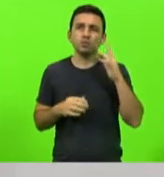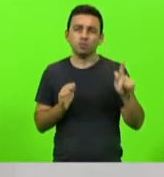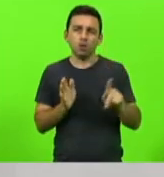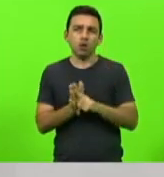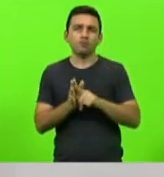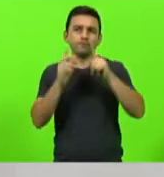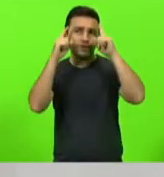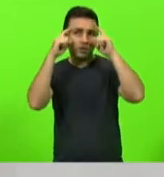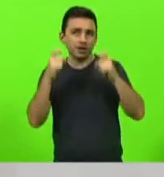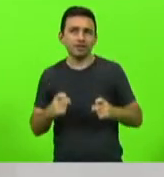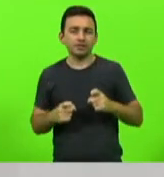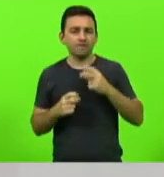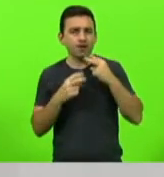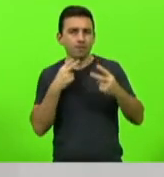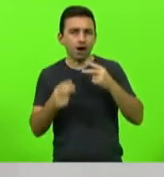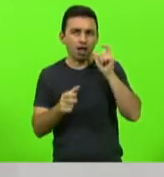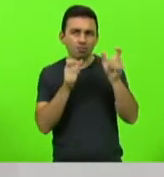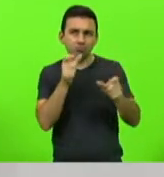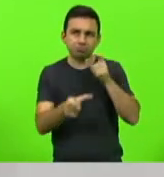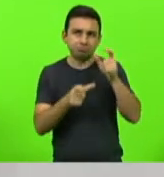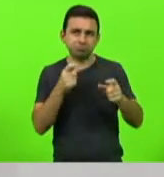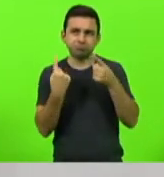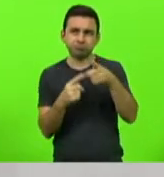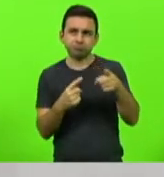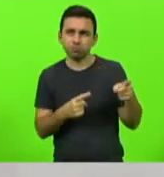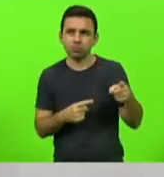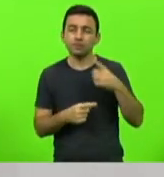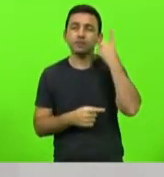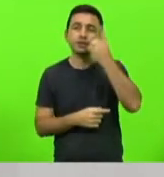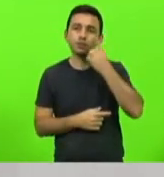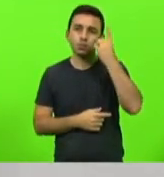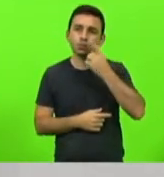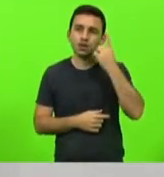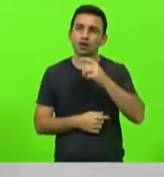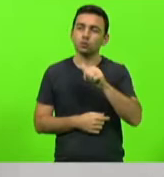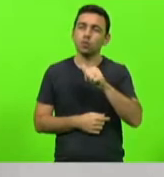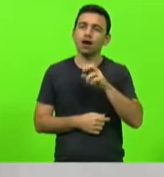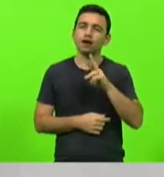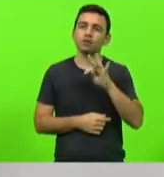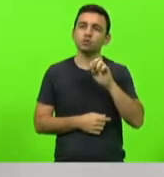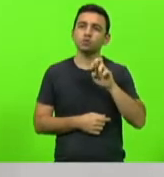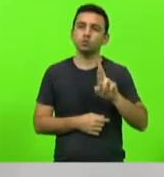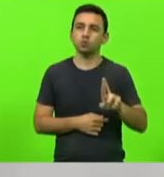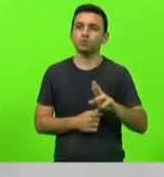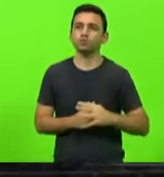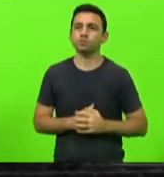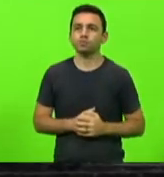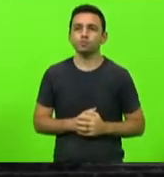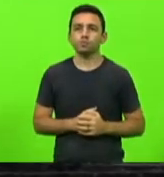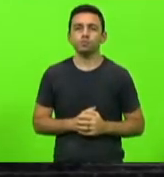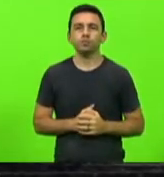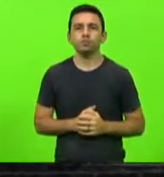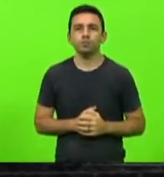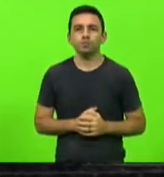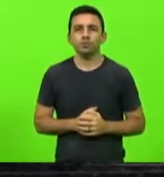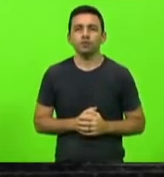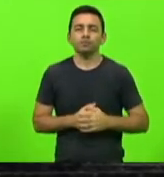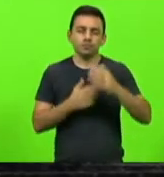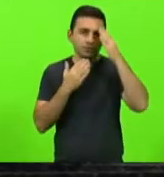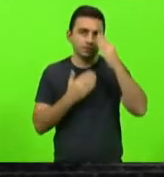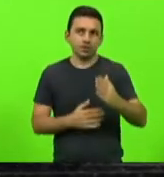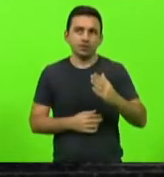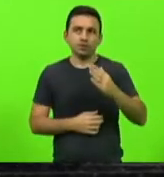violência verbal desse deputado Arthur Duval. Obrigado, presidente. Obrigado, deputado